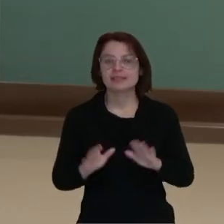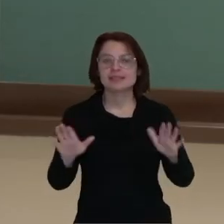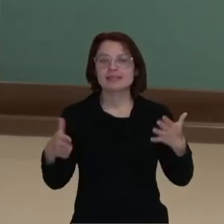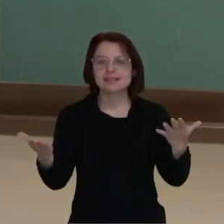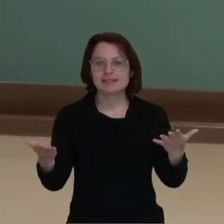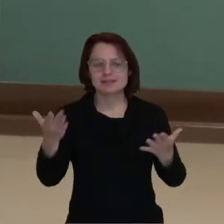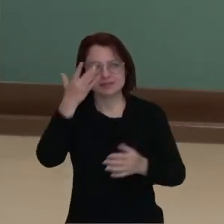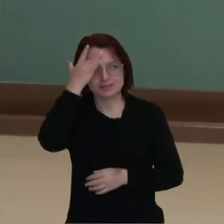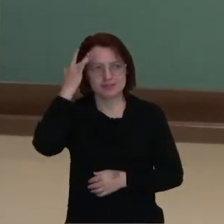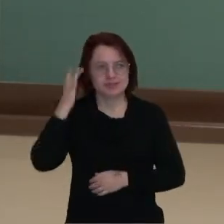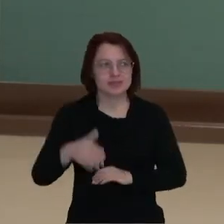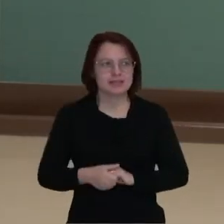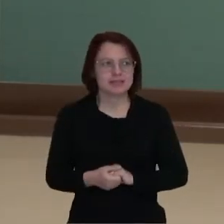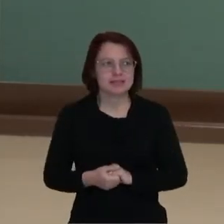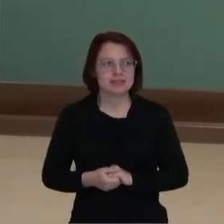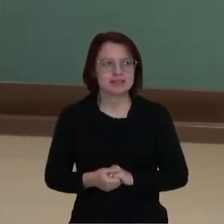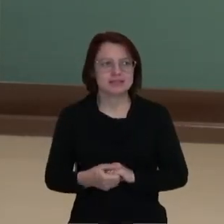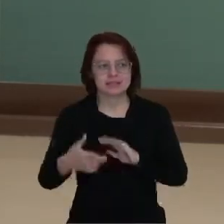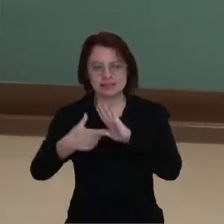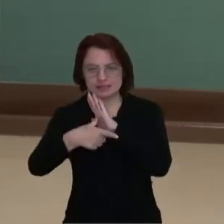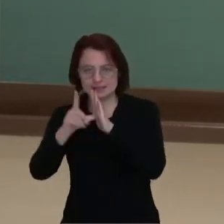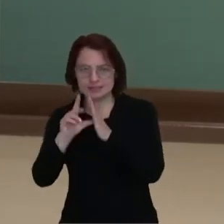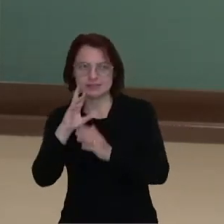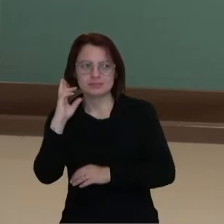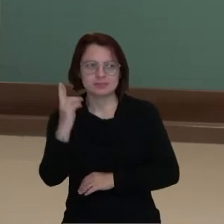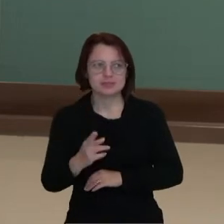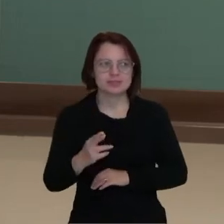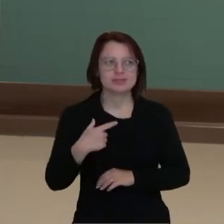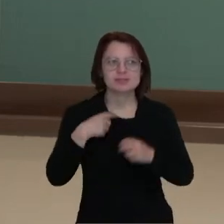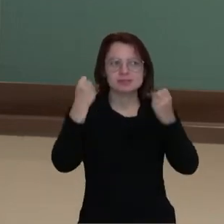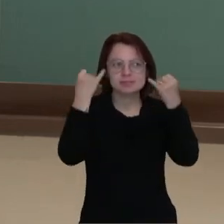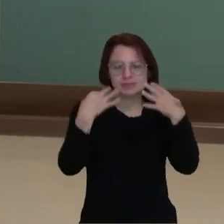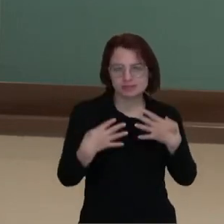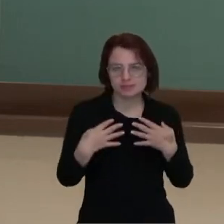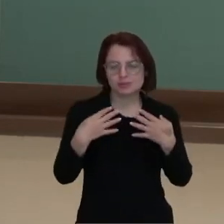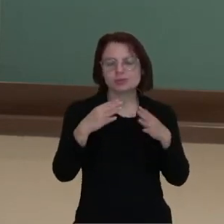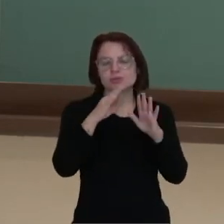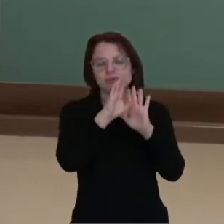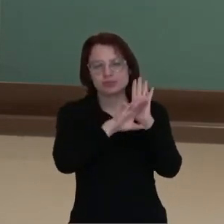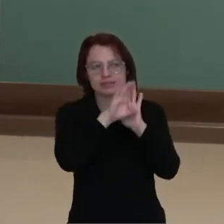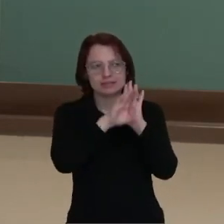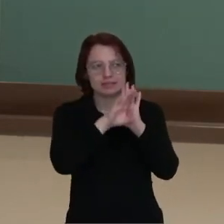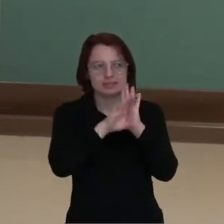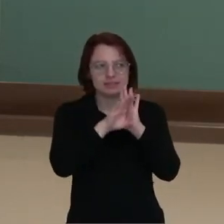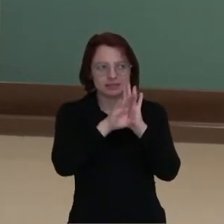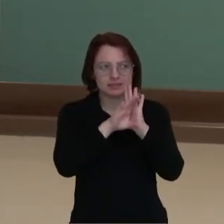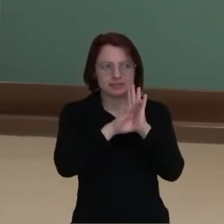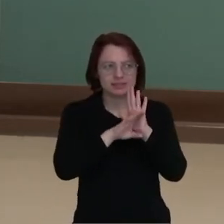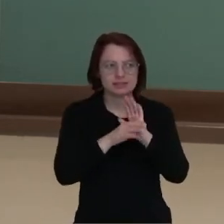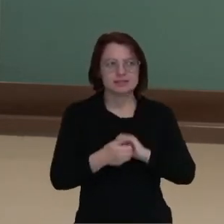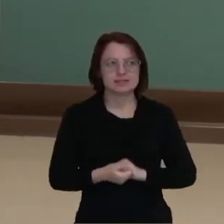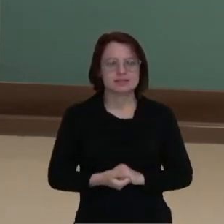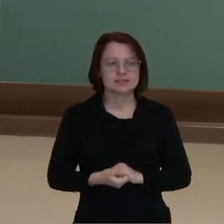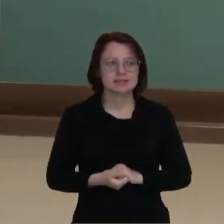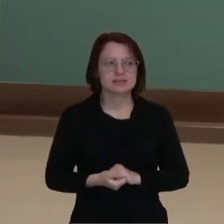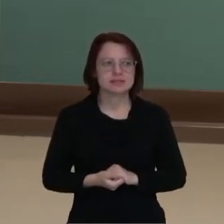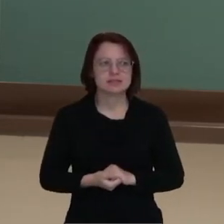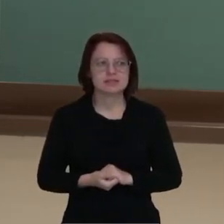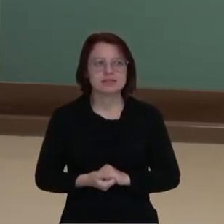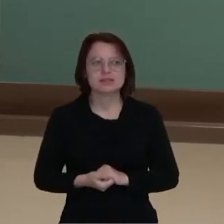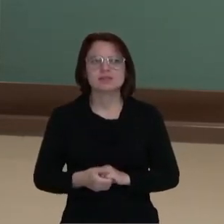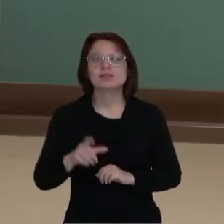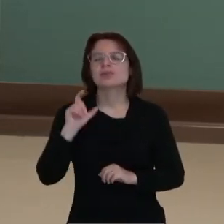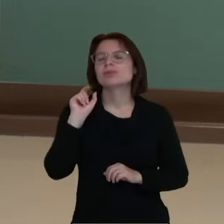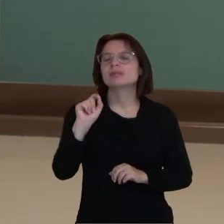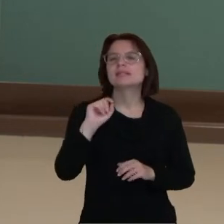E aí, pessoal? Olha, antes de dar a resposta, vou explicar alguns conceitos que aparecem no exercício. Então, o que